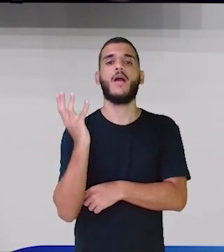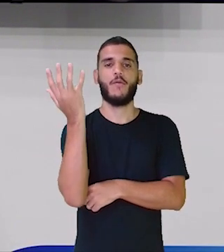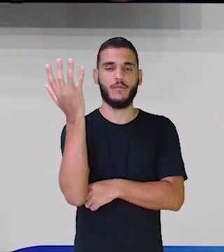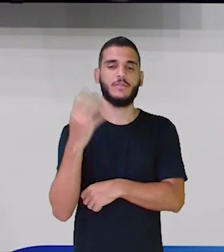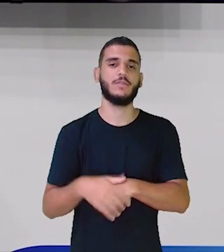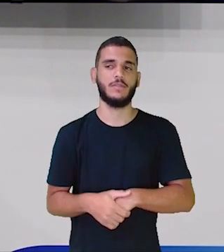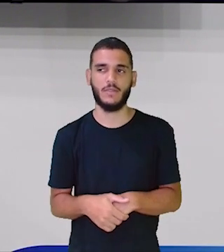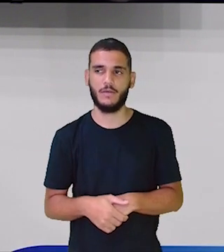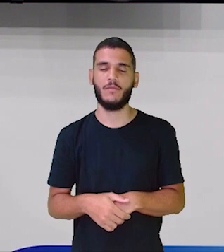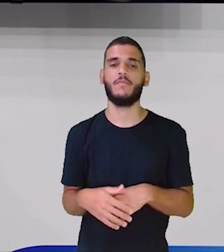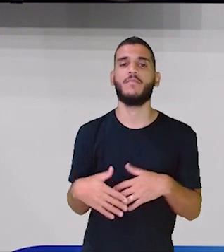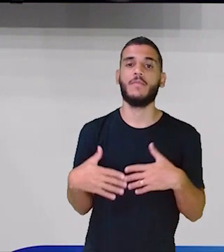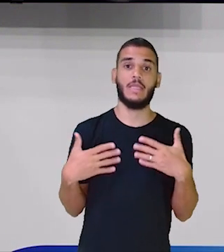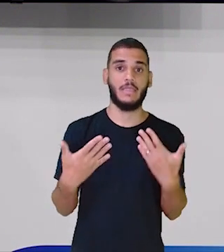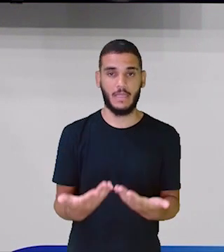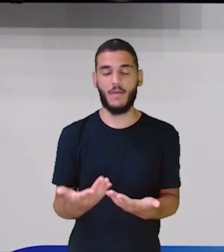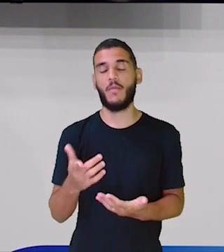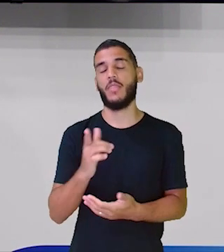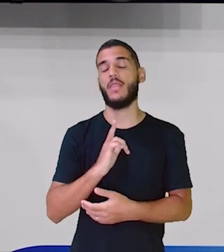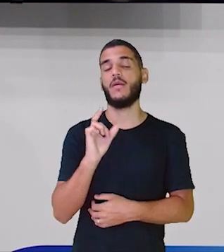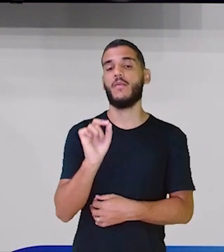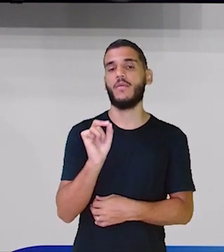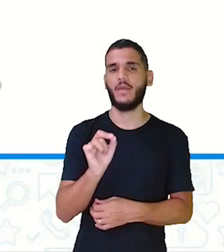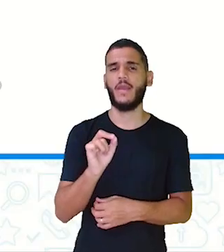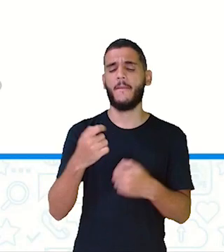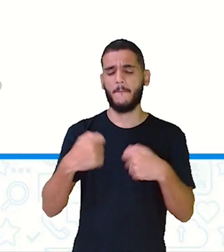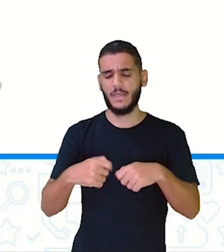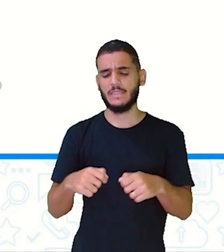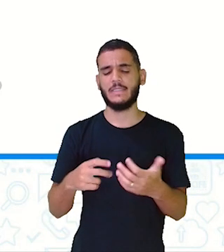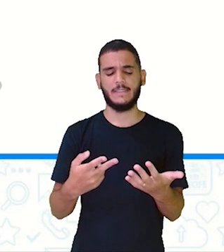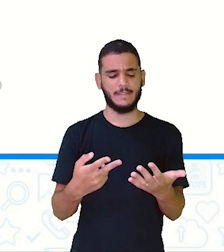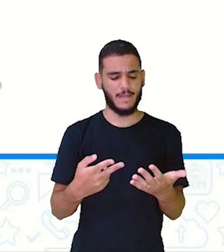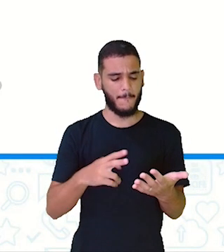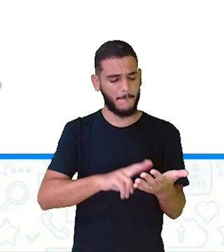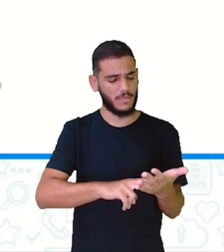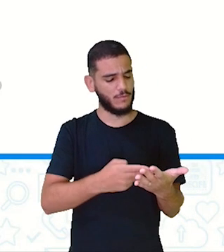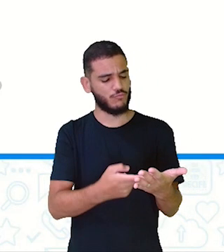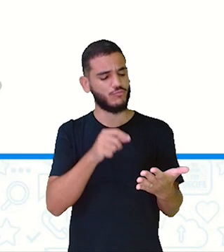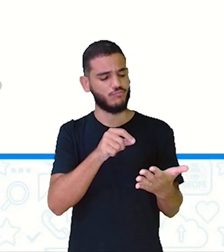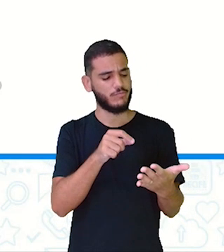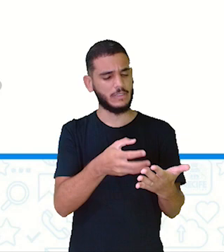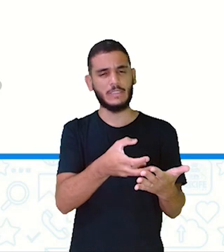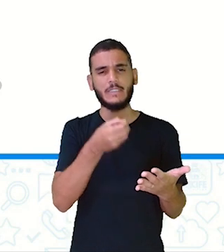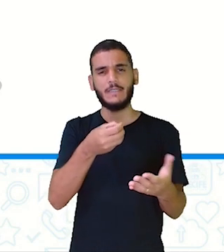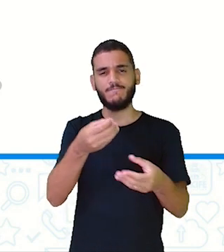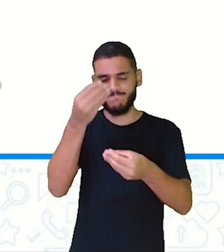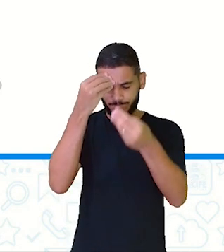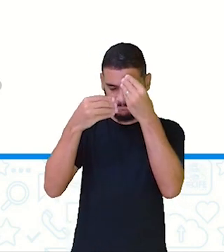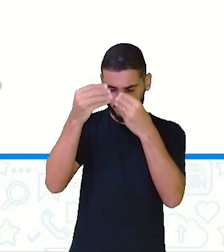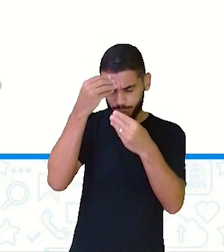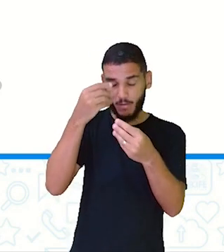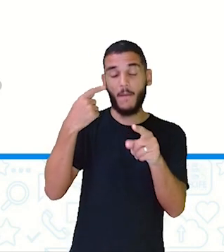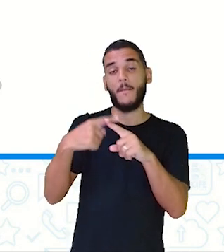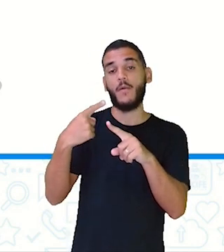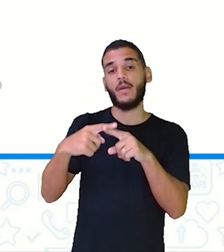aí. Então ele precisa aí traduzir aquilo que ele pegou, que ele colheu, transformar em um texto que